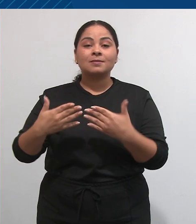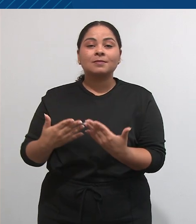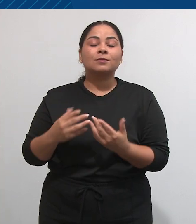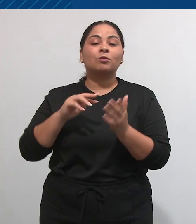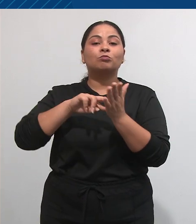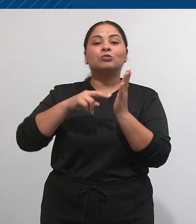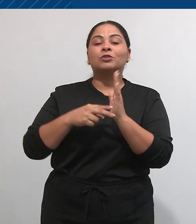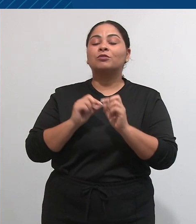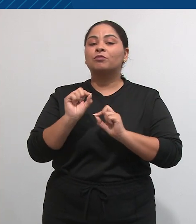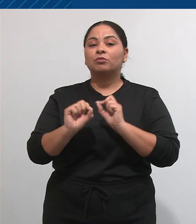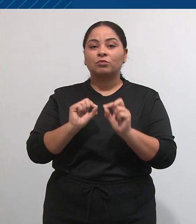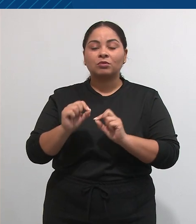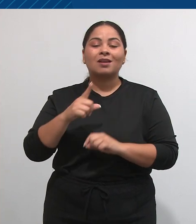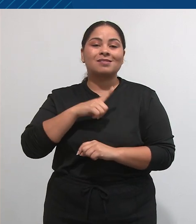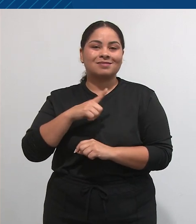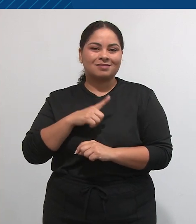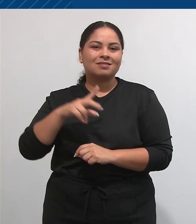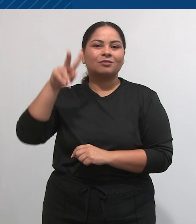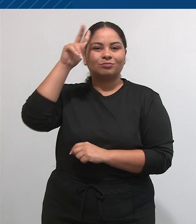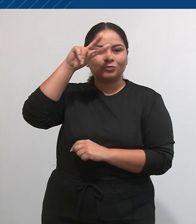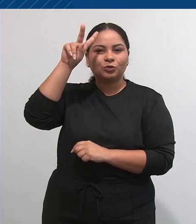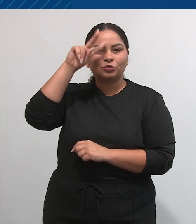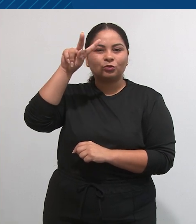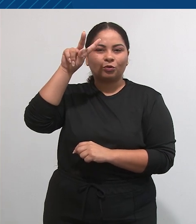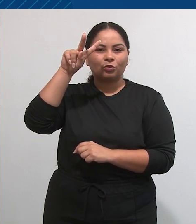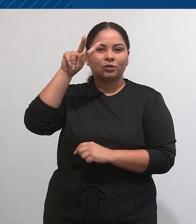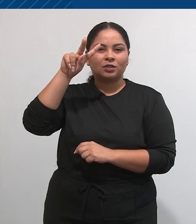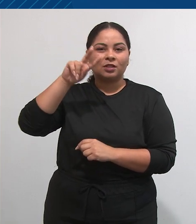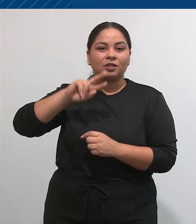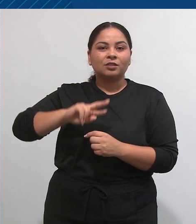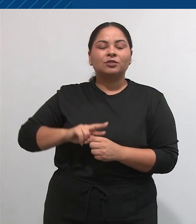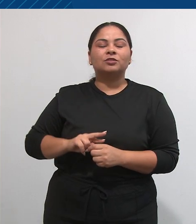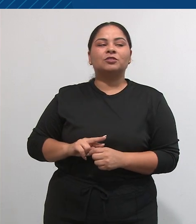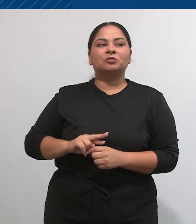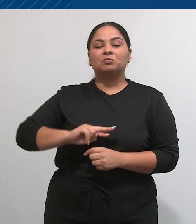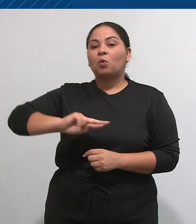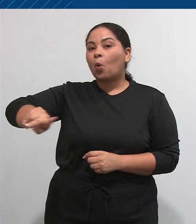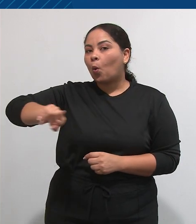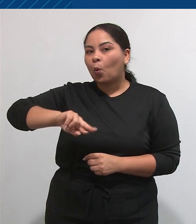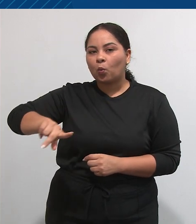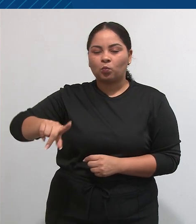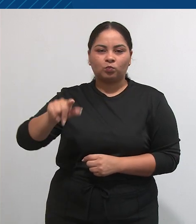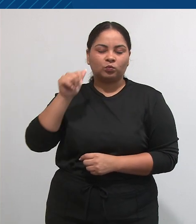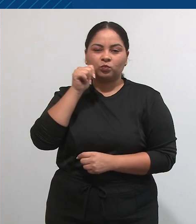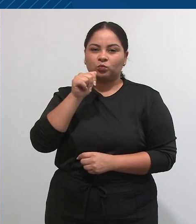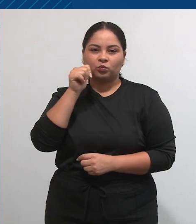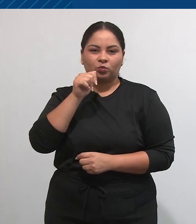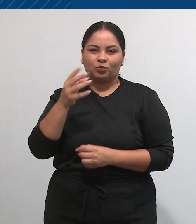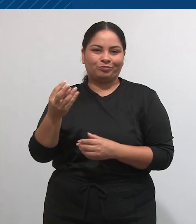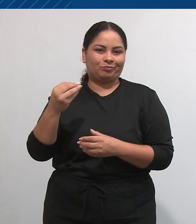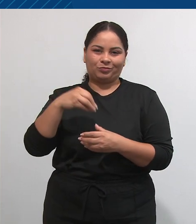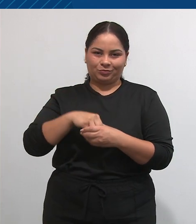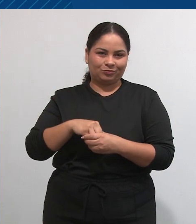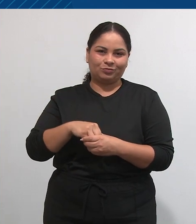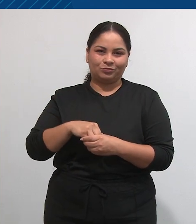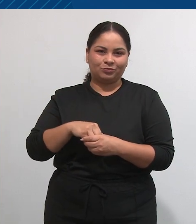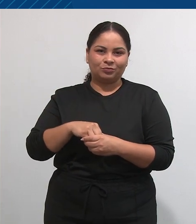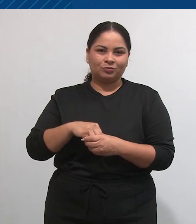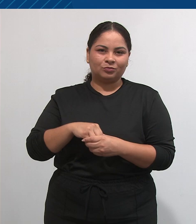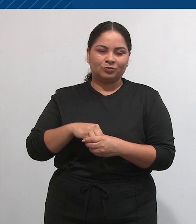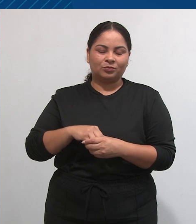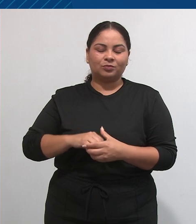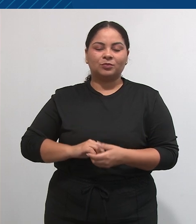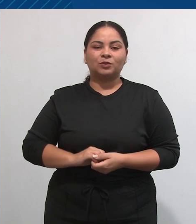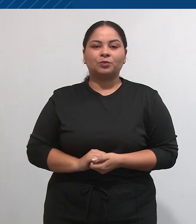verdade, trazendo e fazendo a cartografia dessas mulheres, Barbadiana, Granadino, de